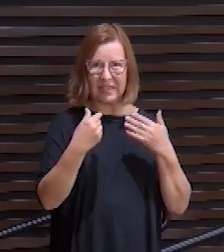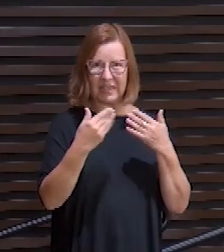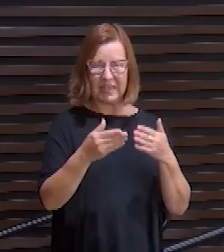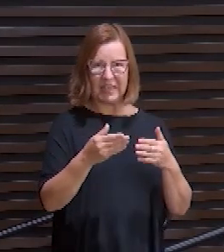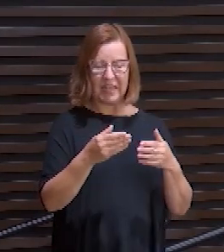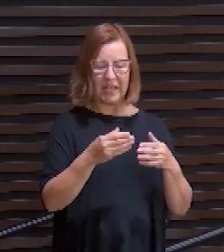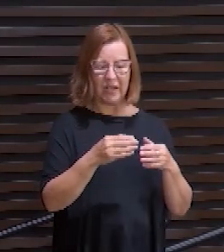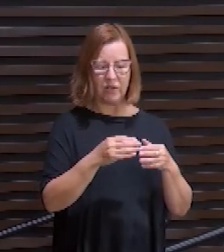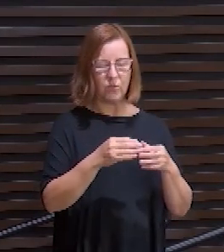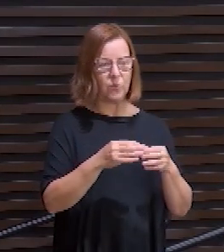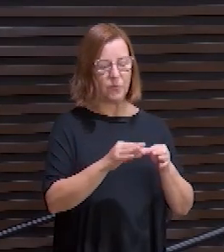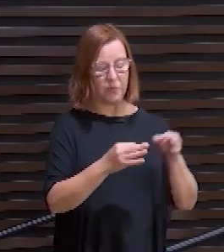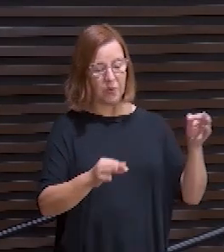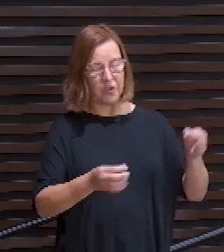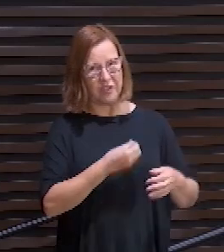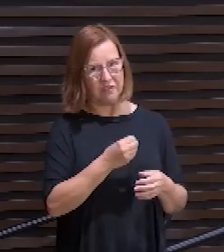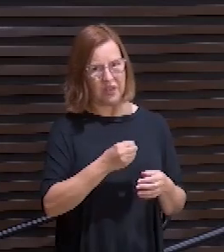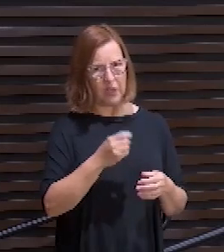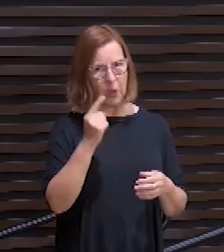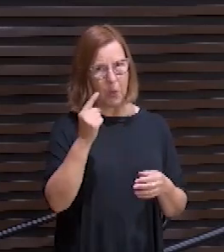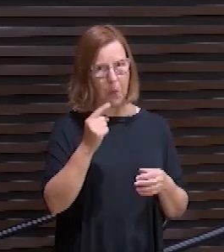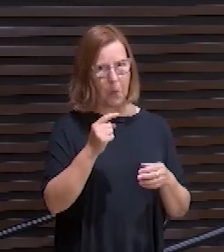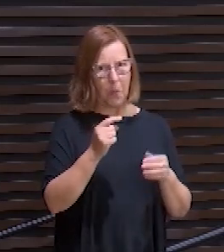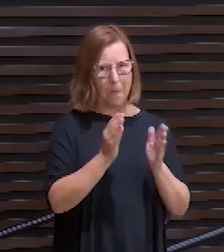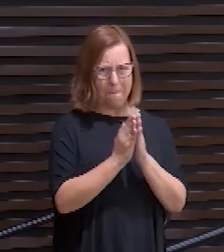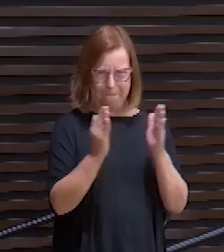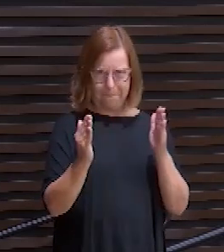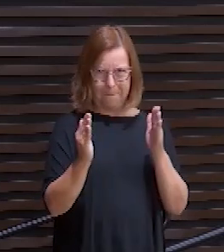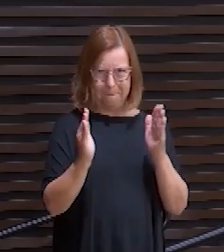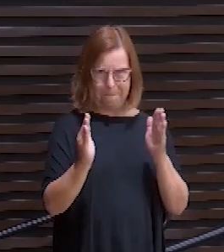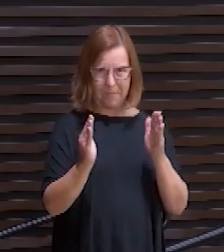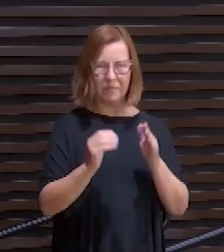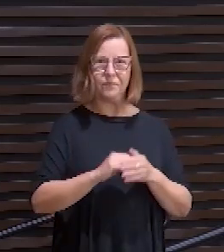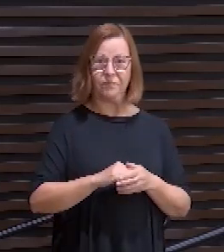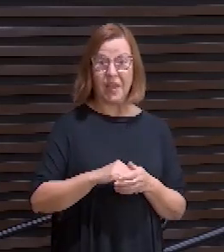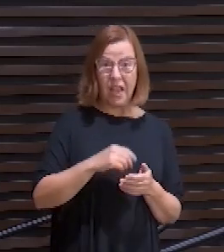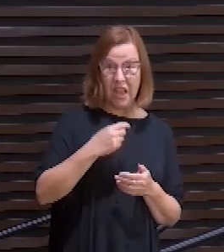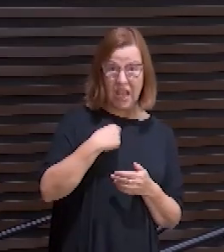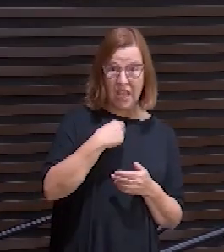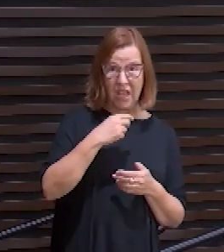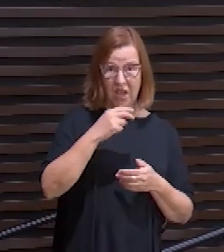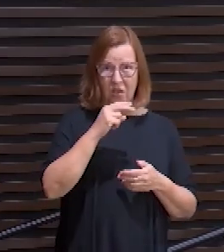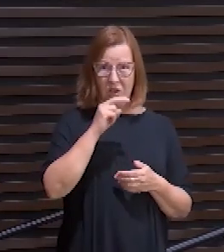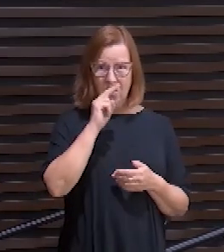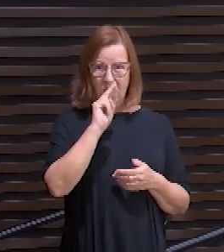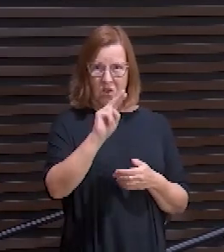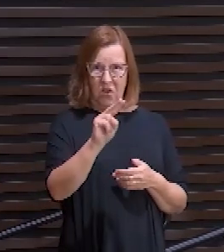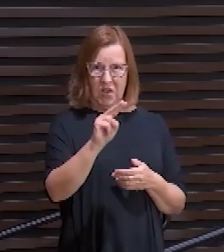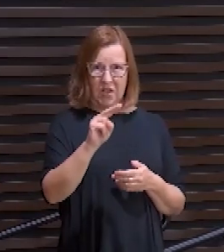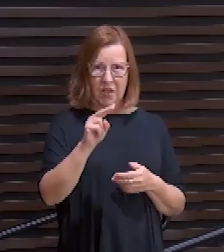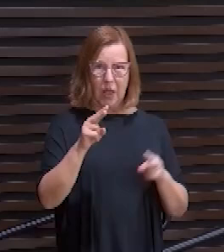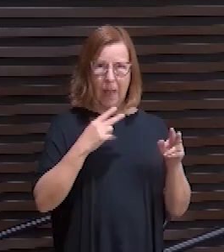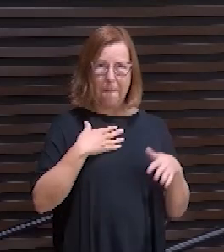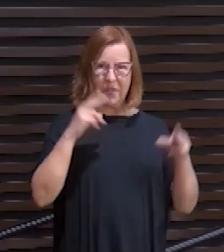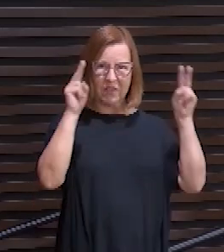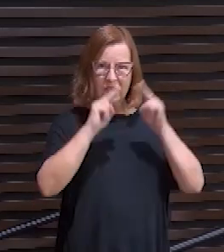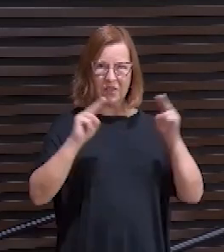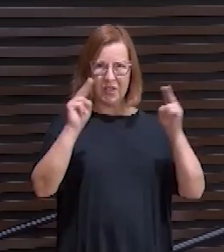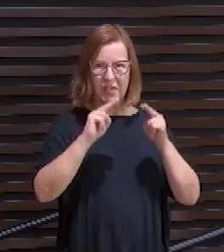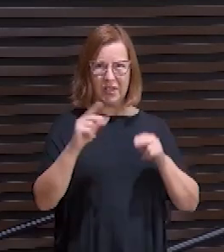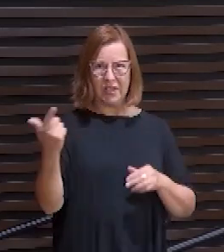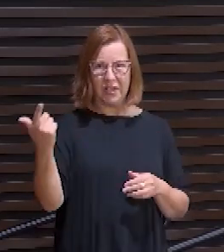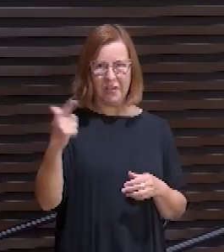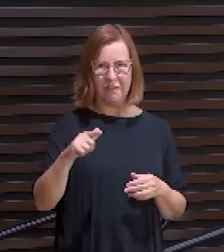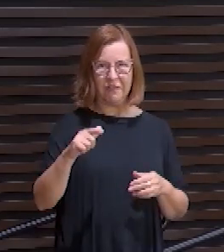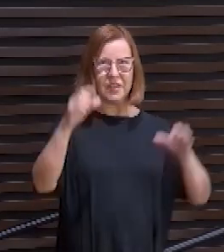tempo. Eu estava olhando nas minhas visões de noite, e eis que vinha com as nuvens do céu um como o Filho do